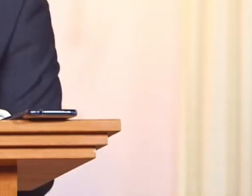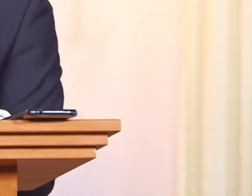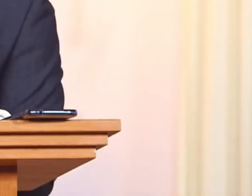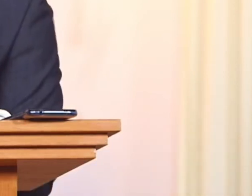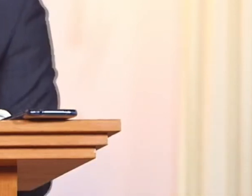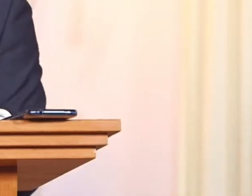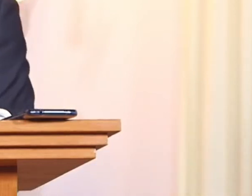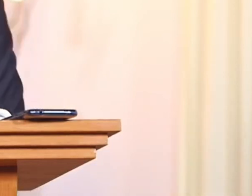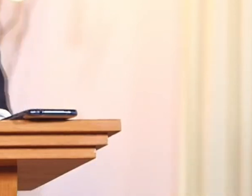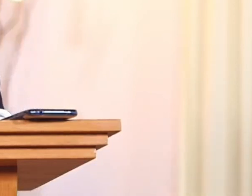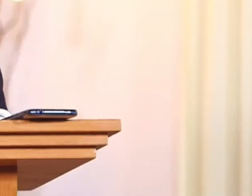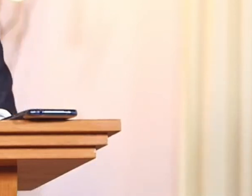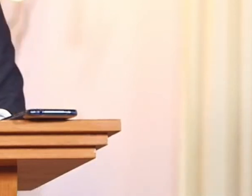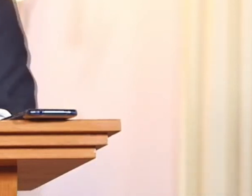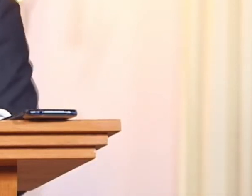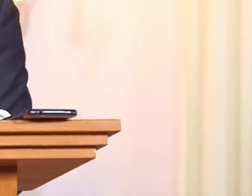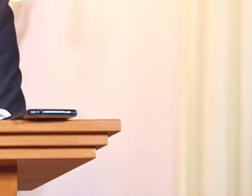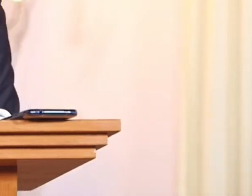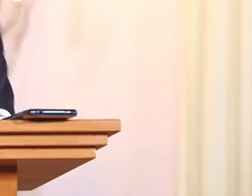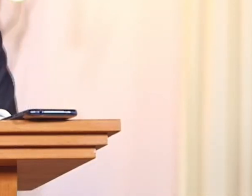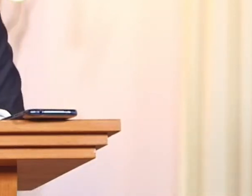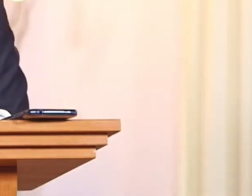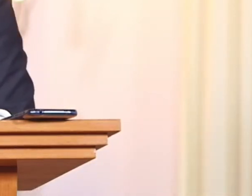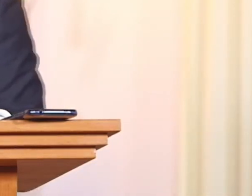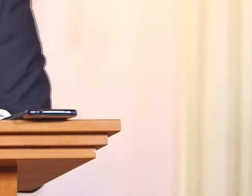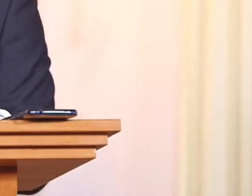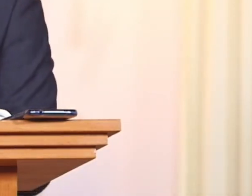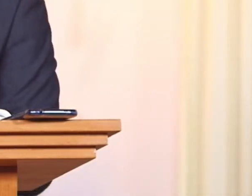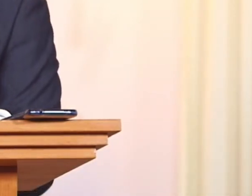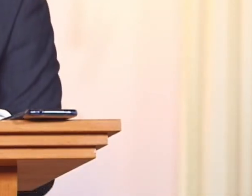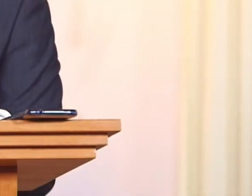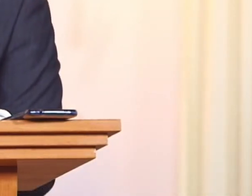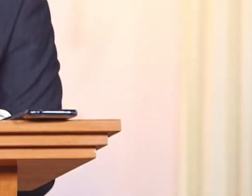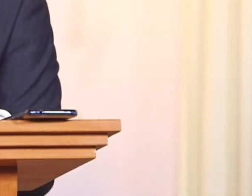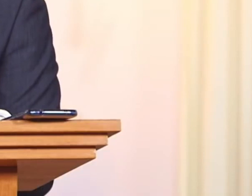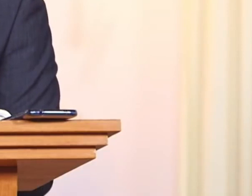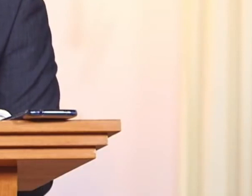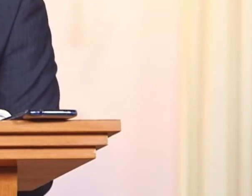janela, ou ele está fora mesmo, ou ele não quer nada com a igreja.